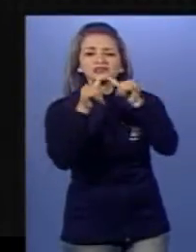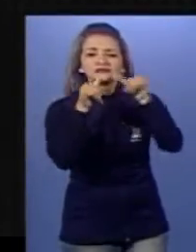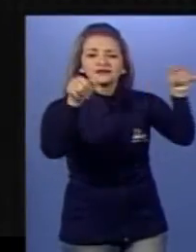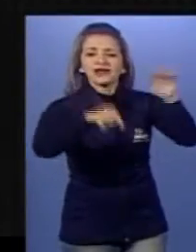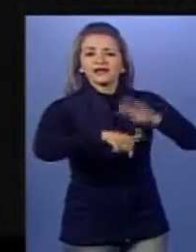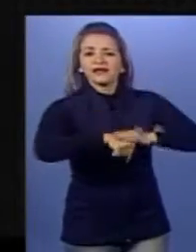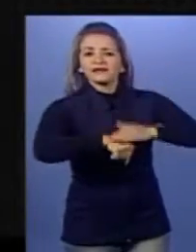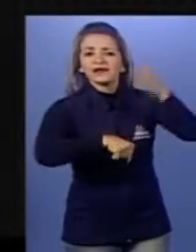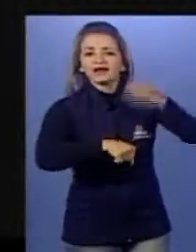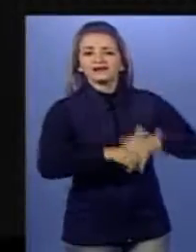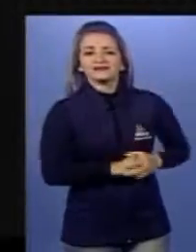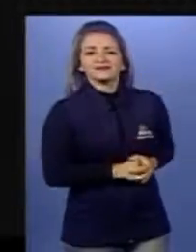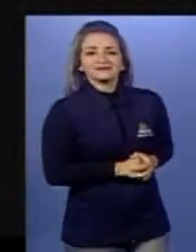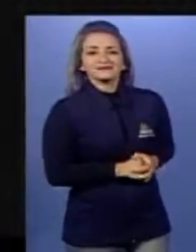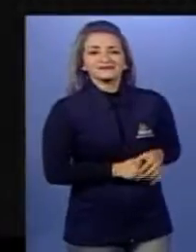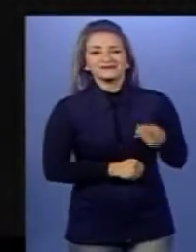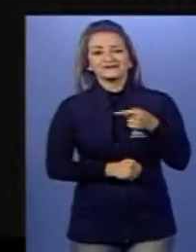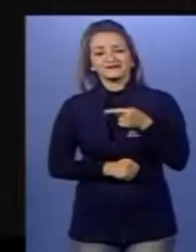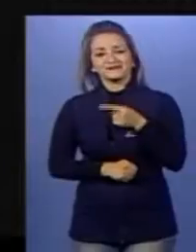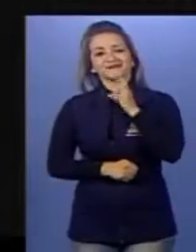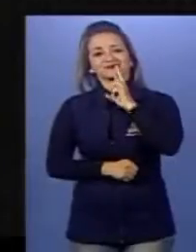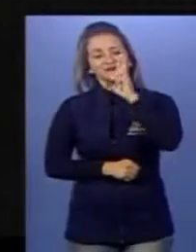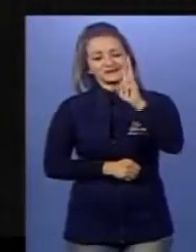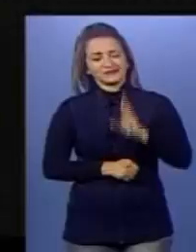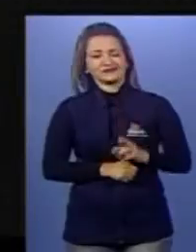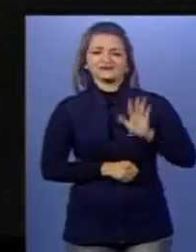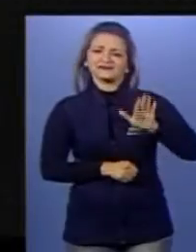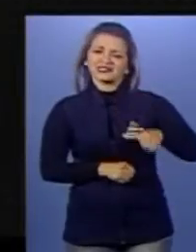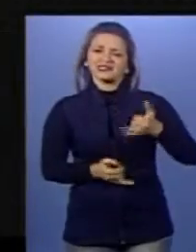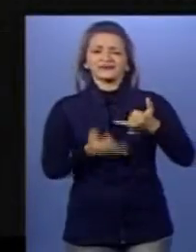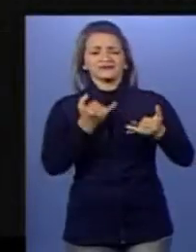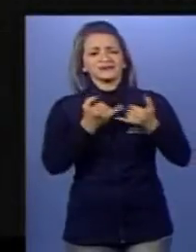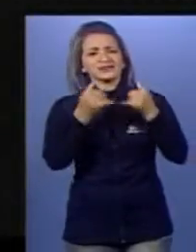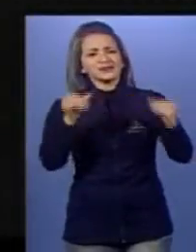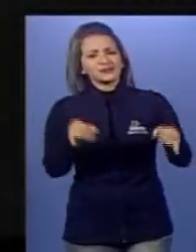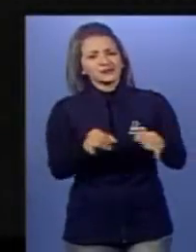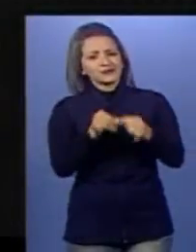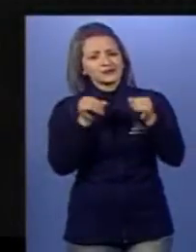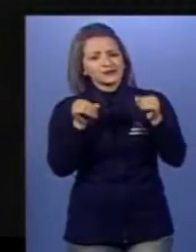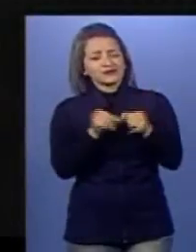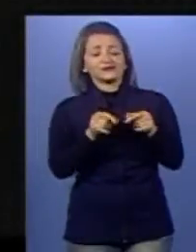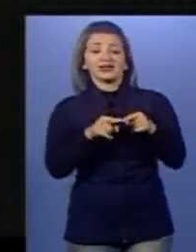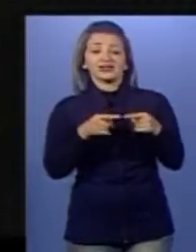que bonitinho povo é bobo